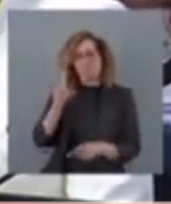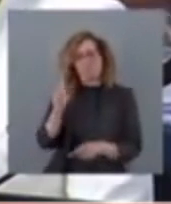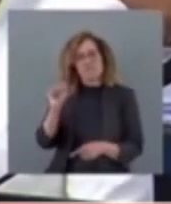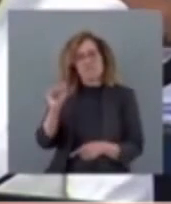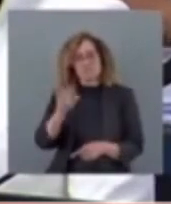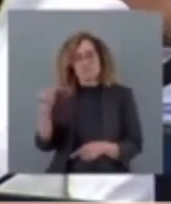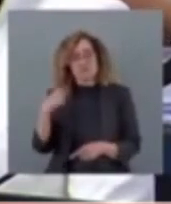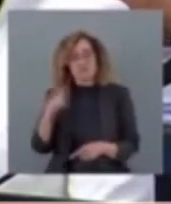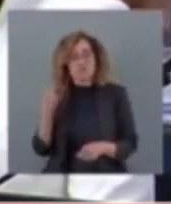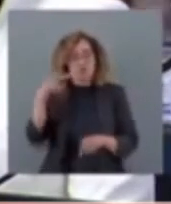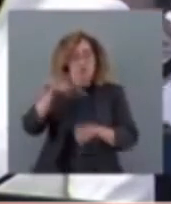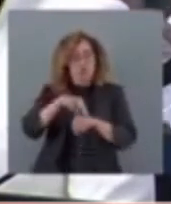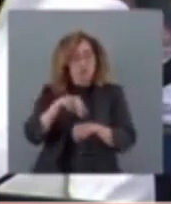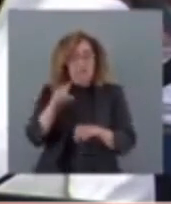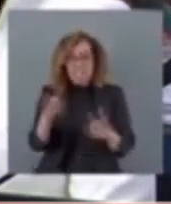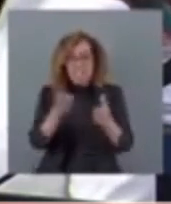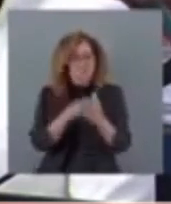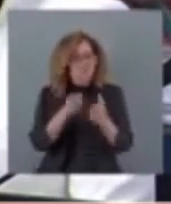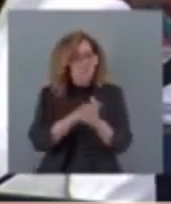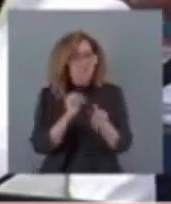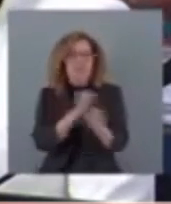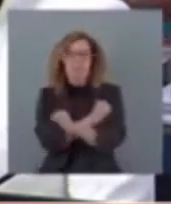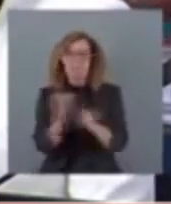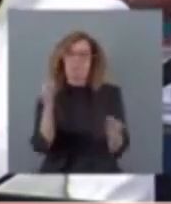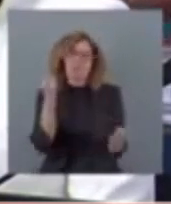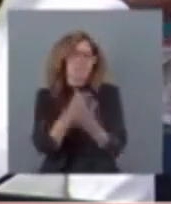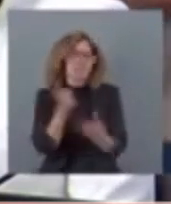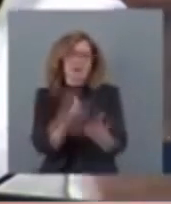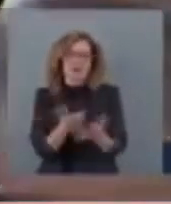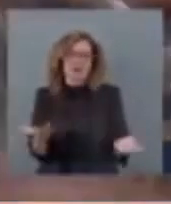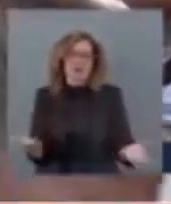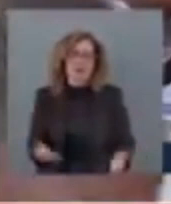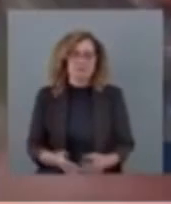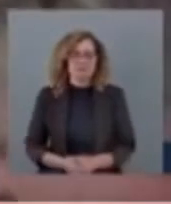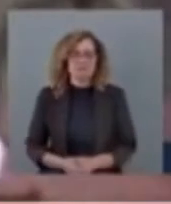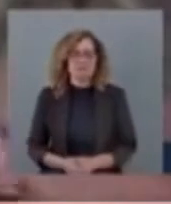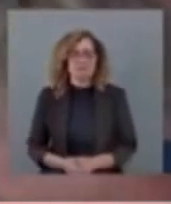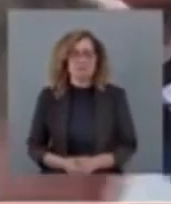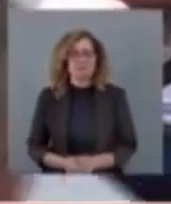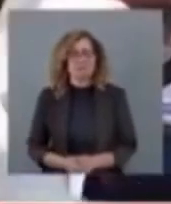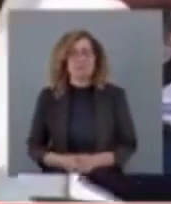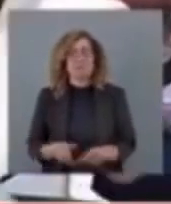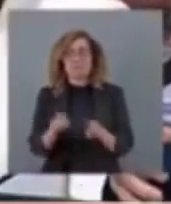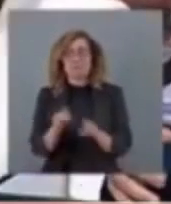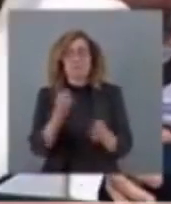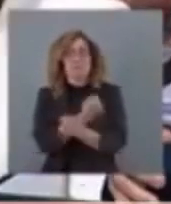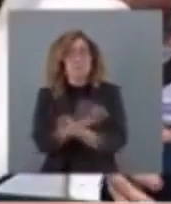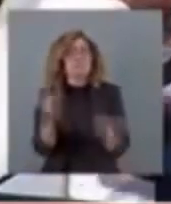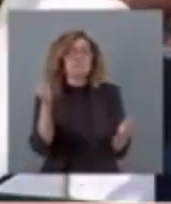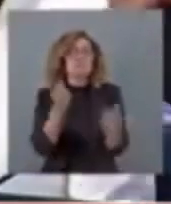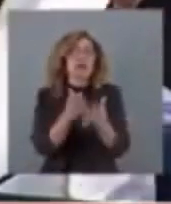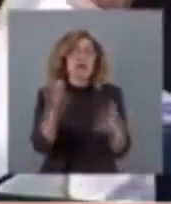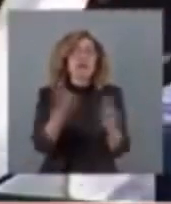dessa gente aqui no Congresso, especialmente na Câmara. O número de votos que eles têm é majoritário,